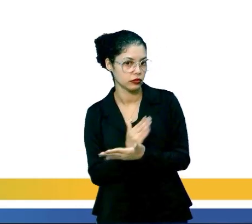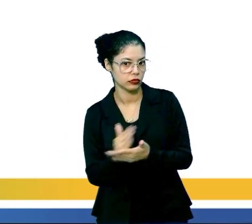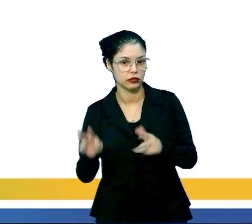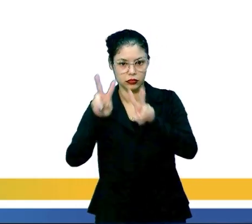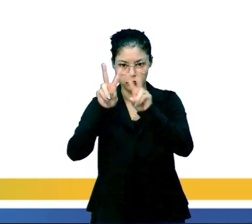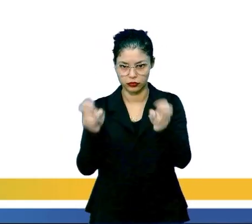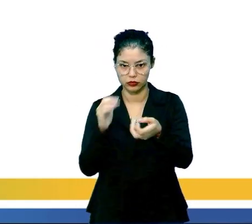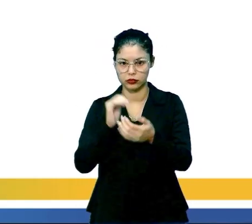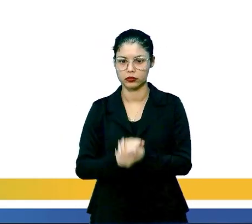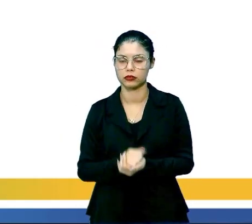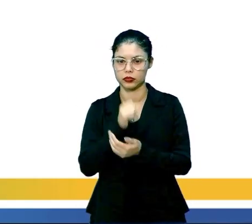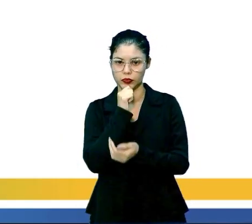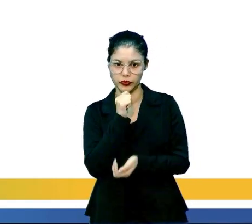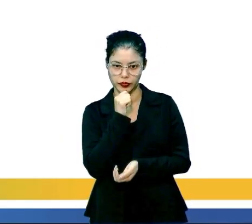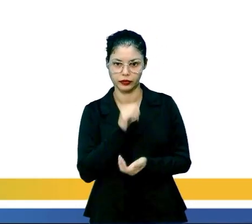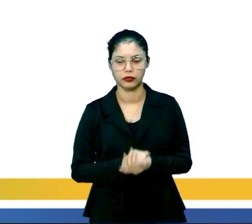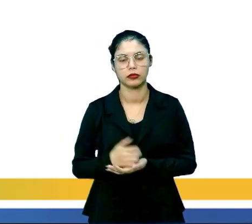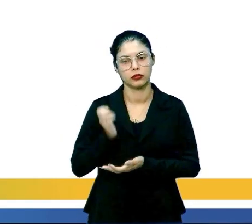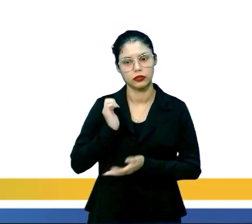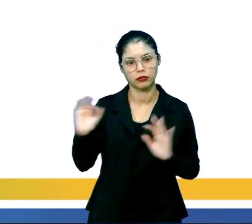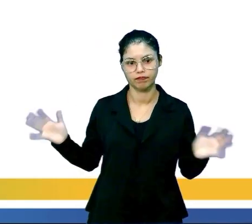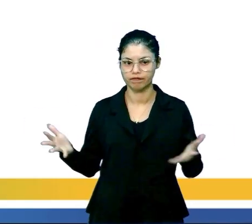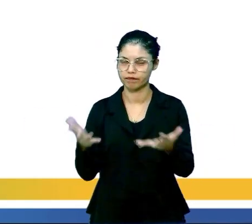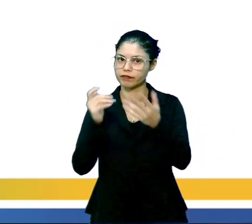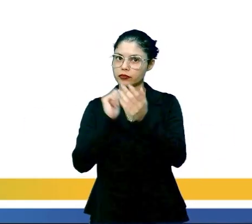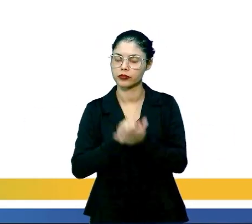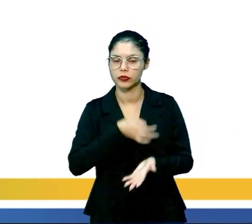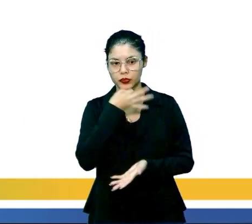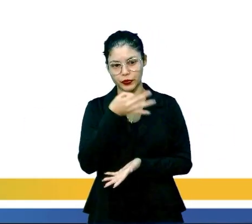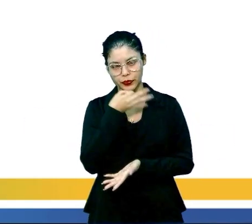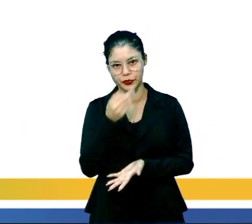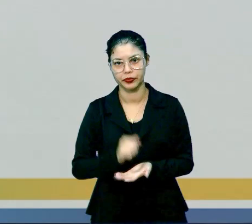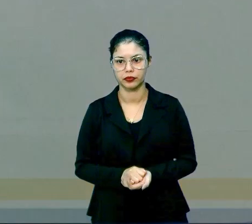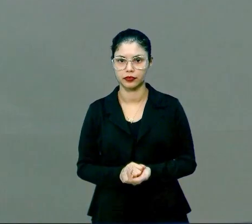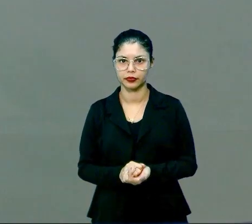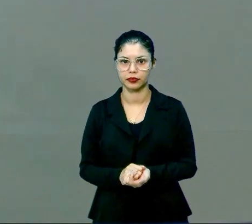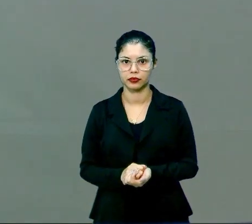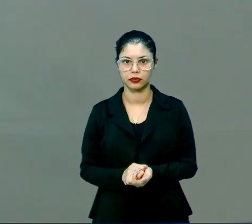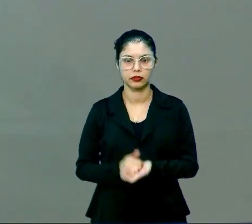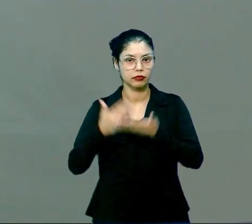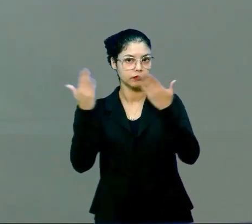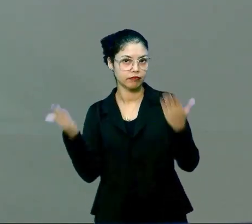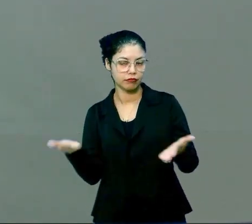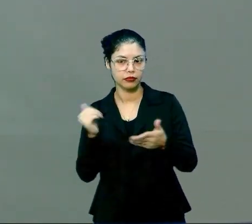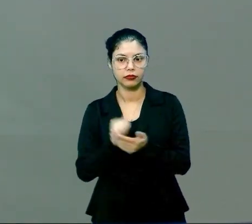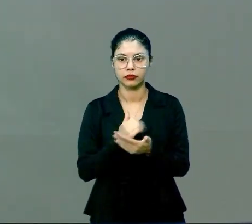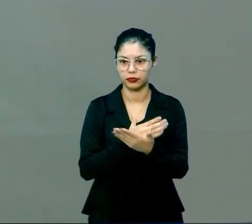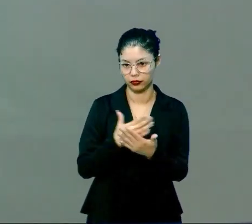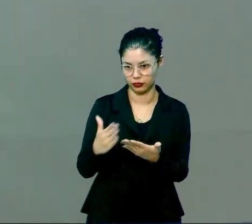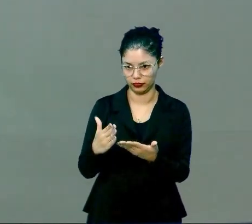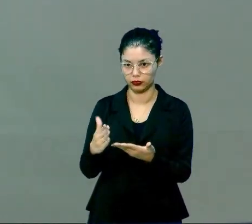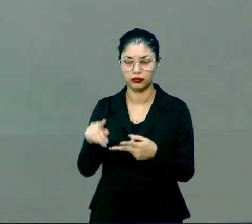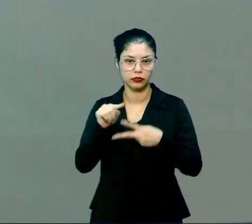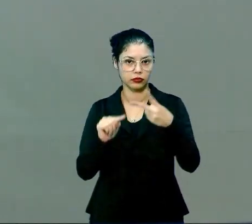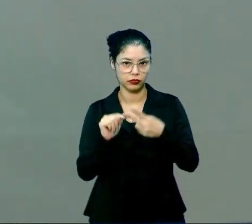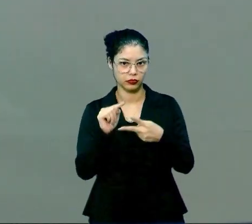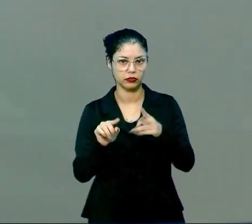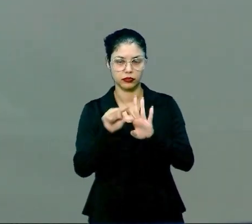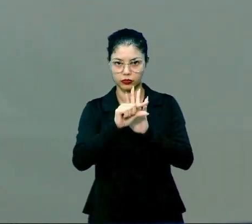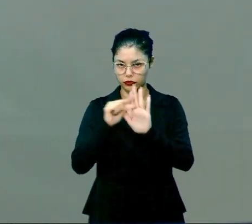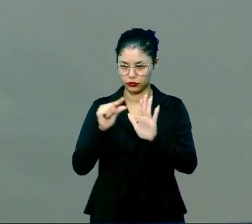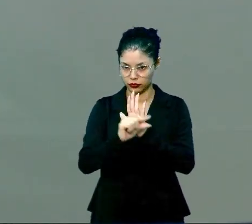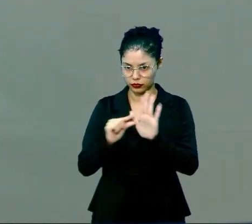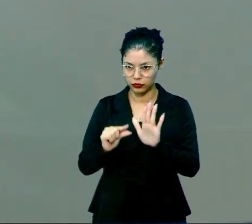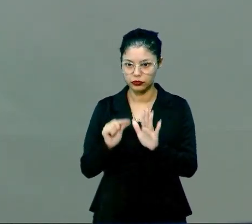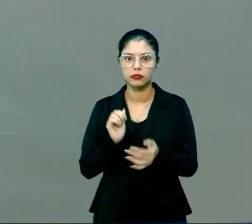estatísticos ou algum assunto atual que enriqueça ou fundamente seus argumentos. Então, eu iniciei lá nas 2 primeiras linhas,